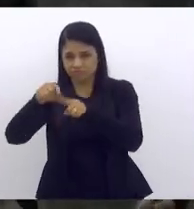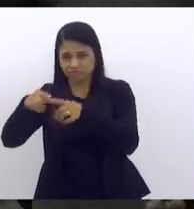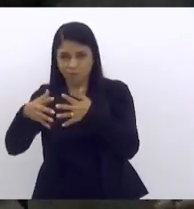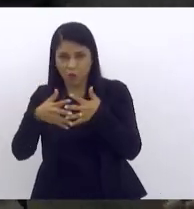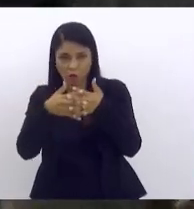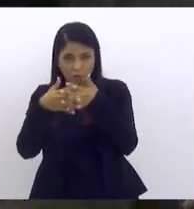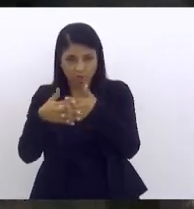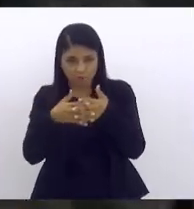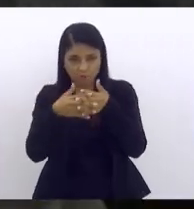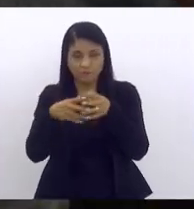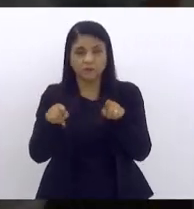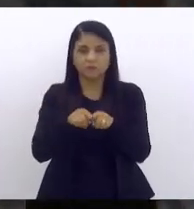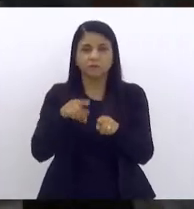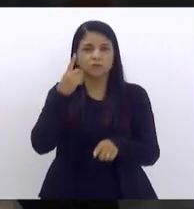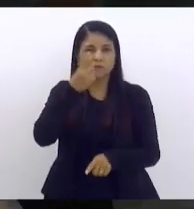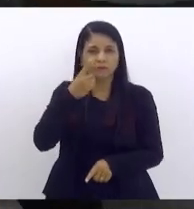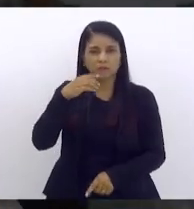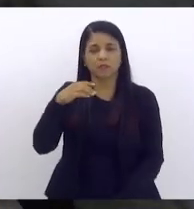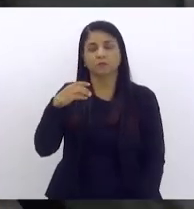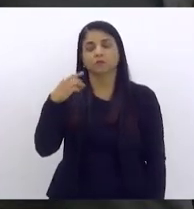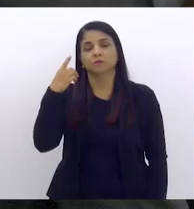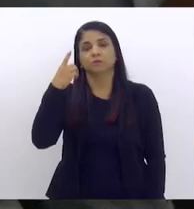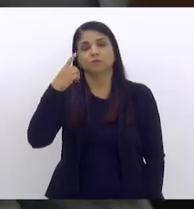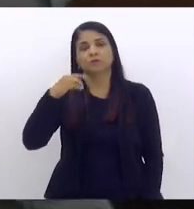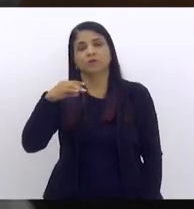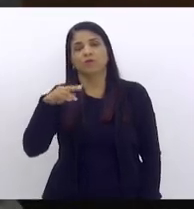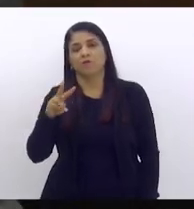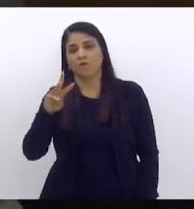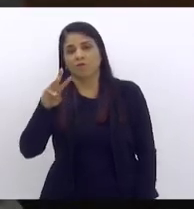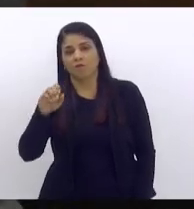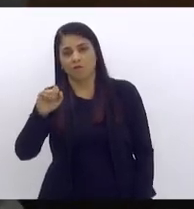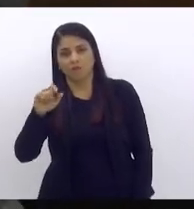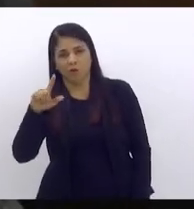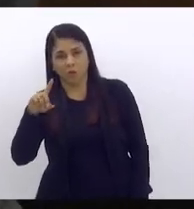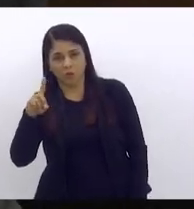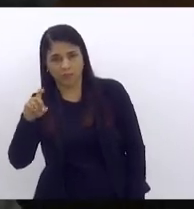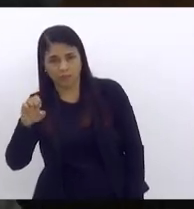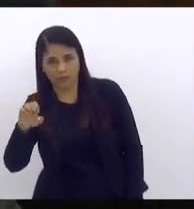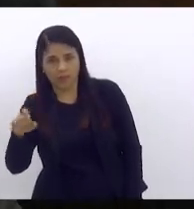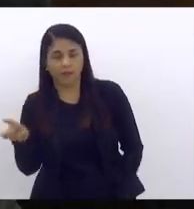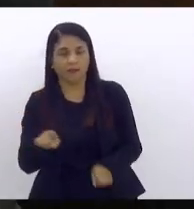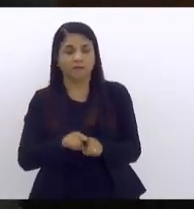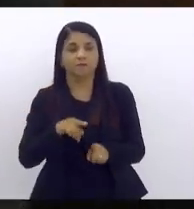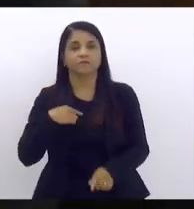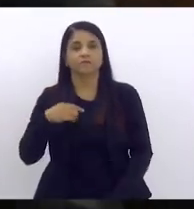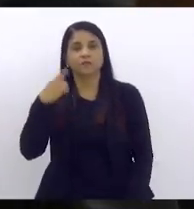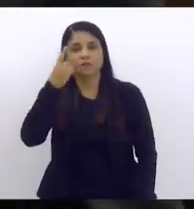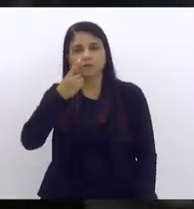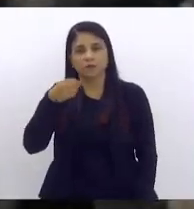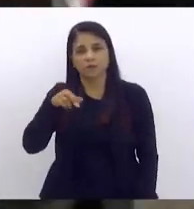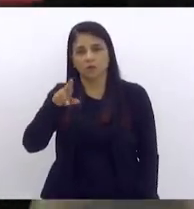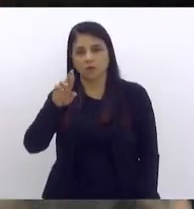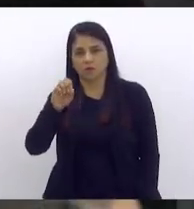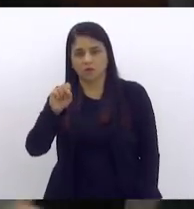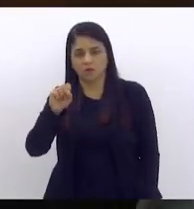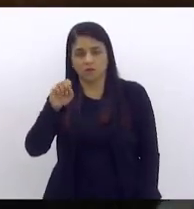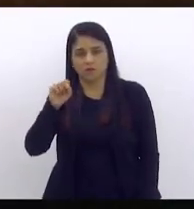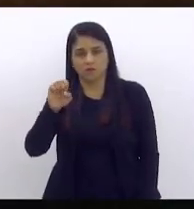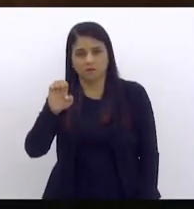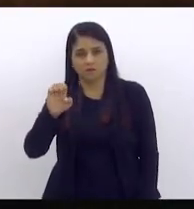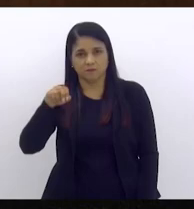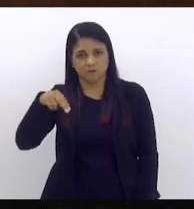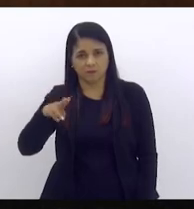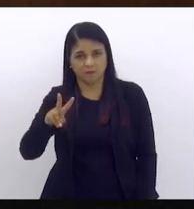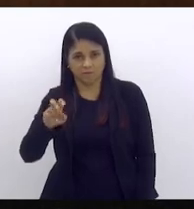conosco o deputado Chicão Bulhões, deputado Valdec, deputado Rosenberg Reis, deputado subtenente